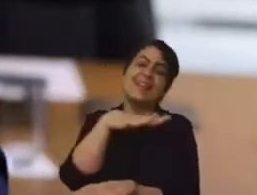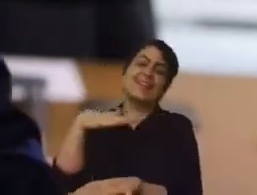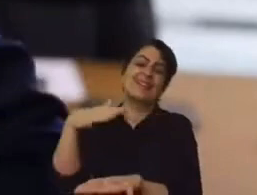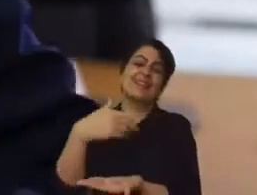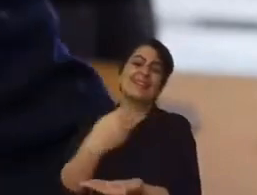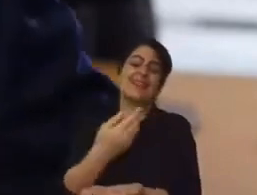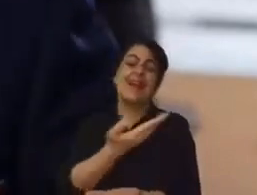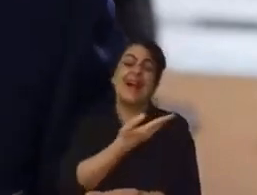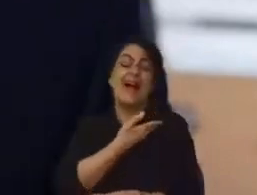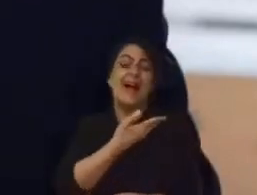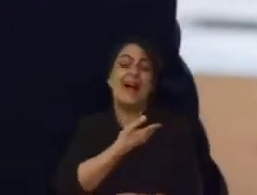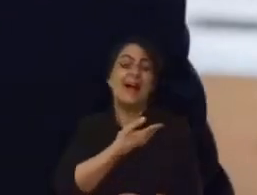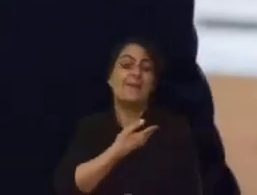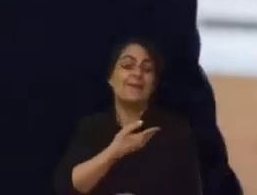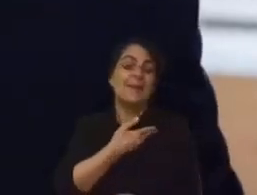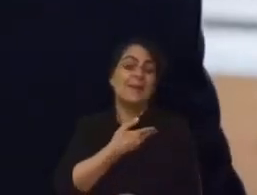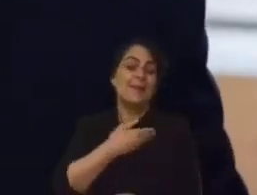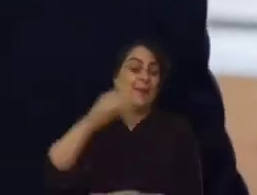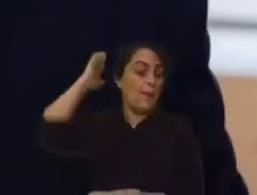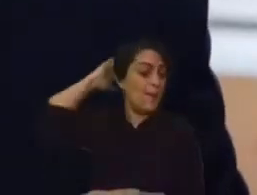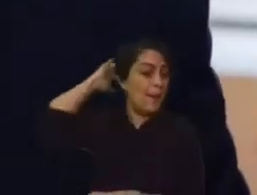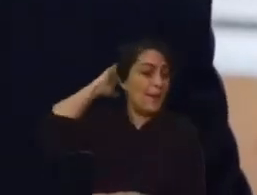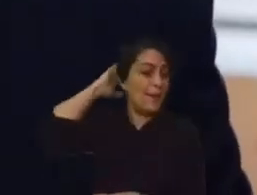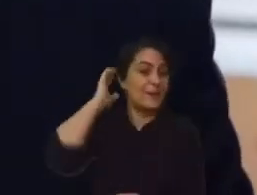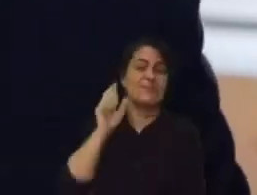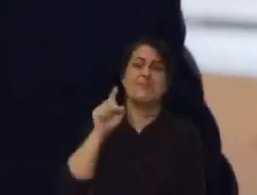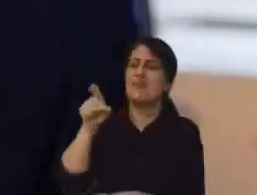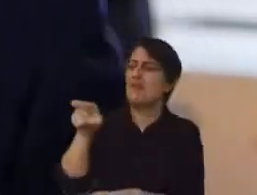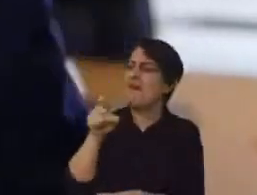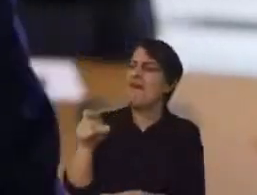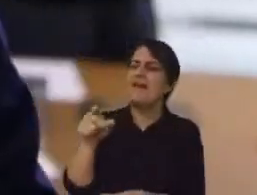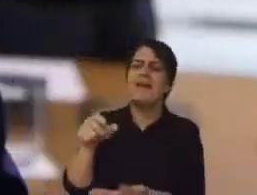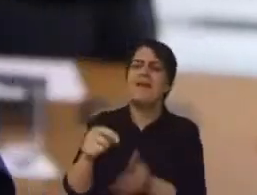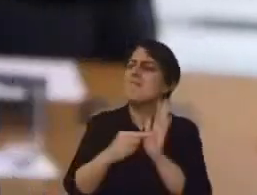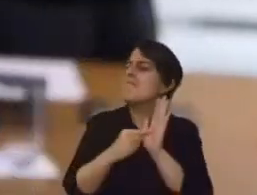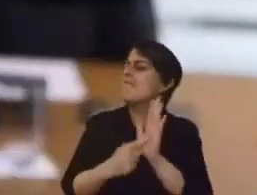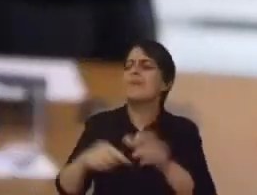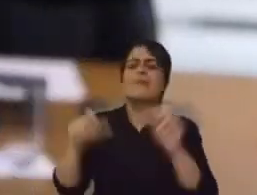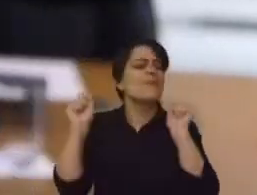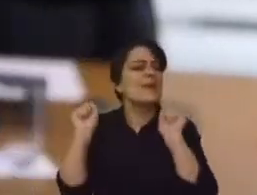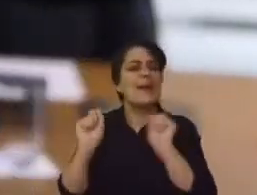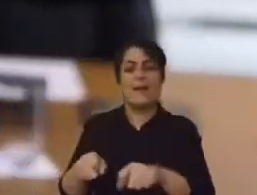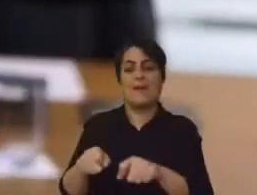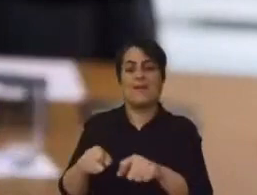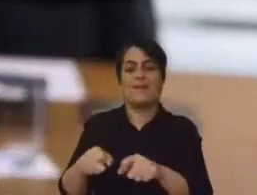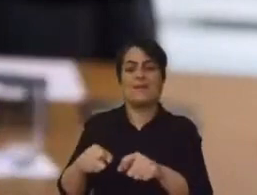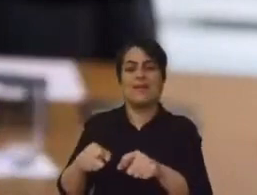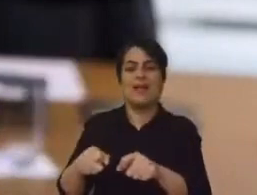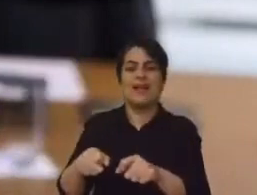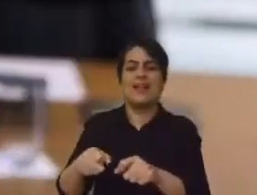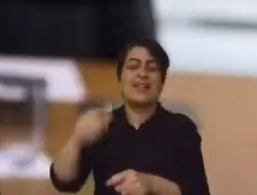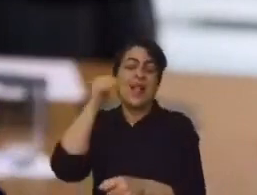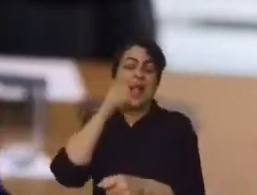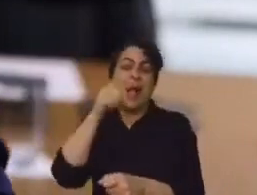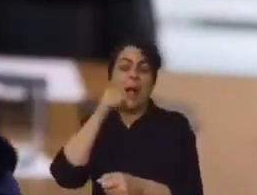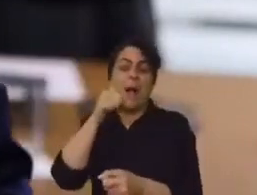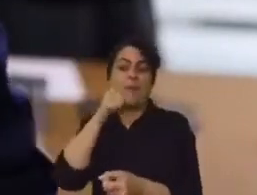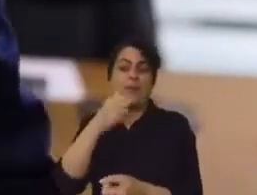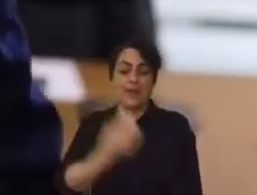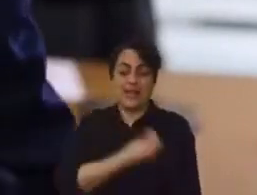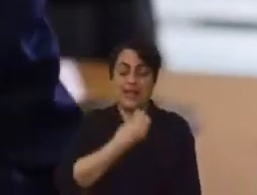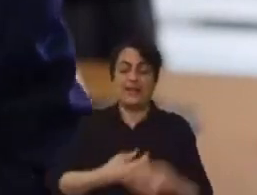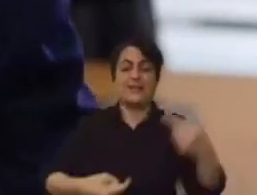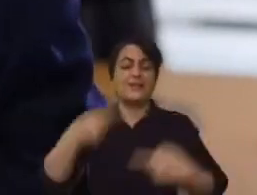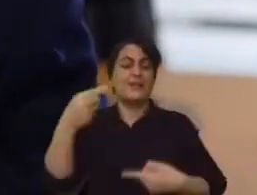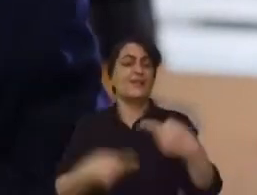demonstrado com muita competência a participação da mulher na vida sindical, na vida política e na vida social do